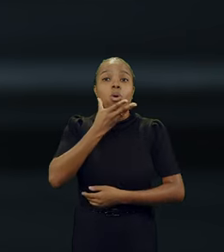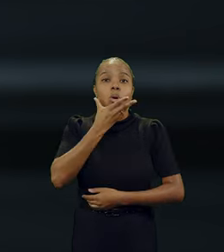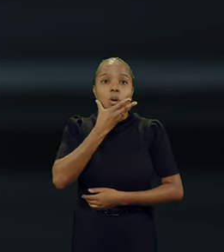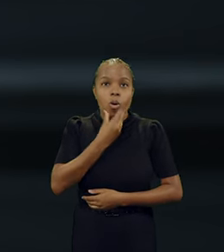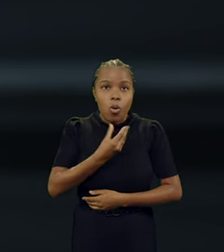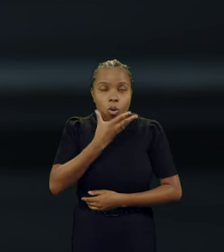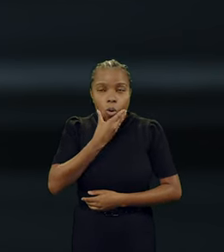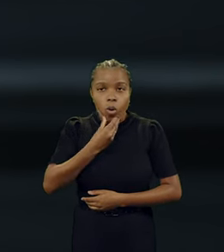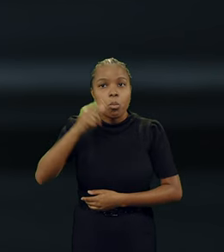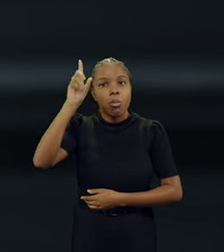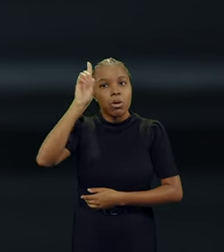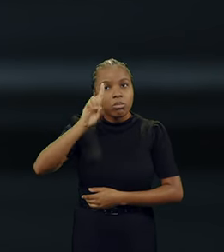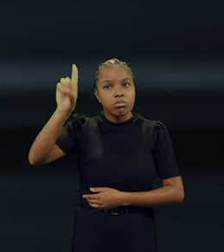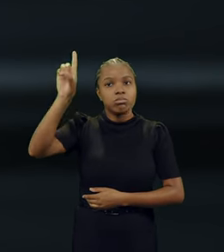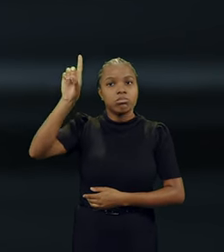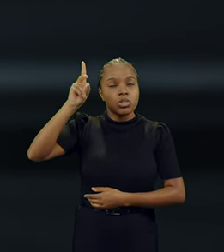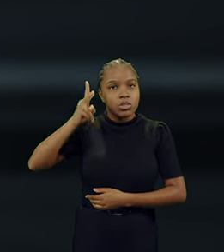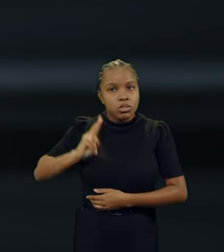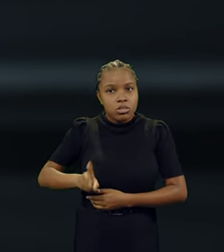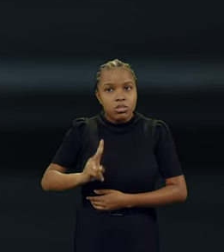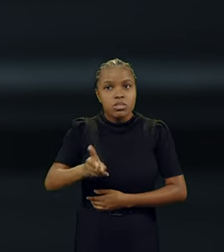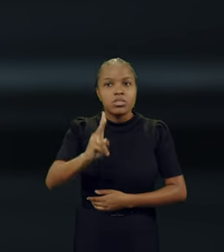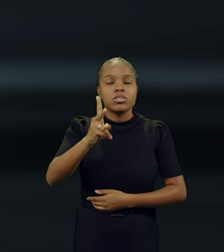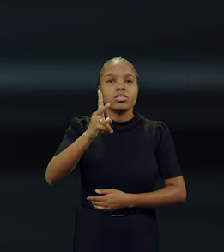Eu fiz as perguntas na ceia.